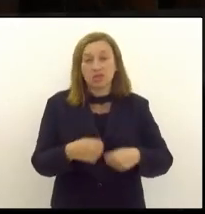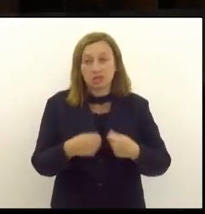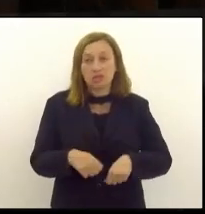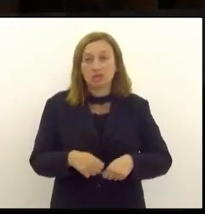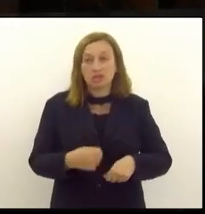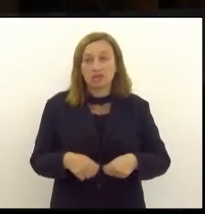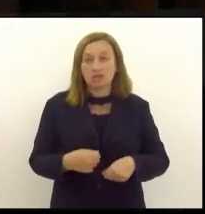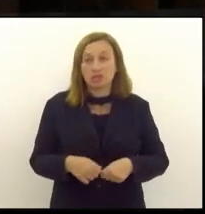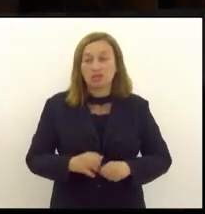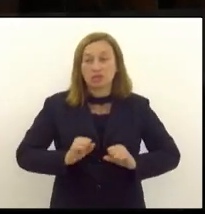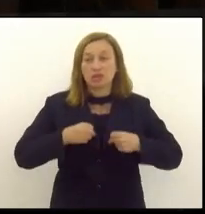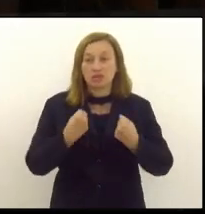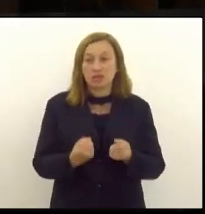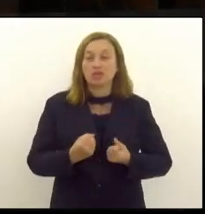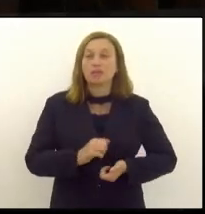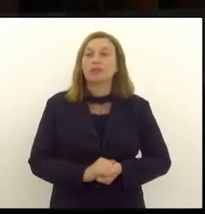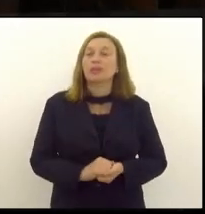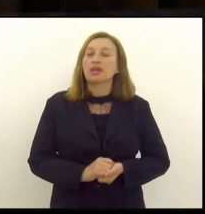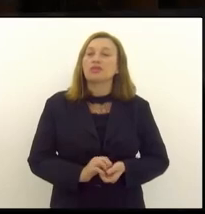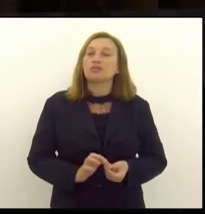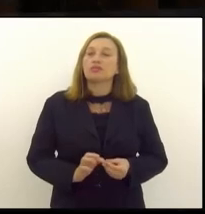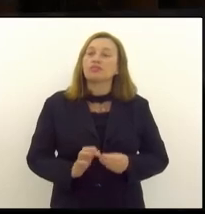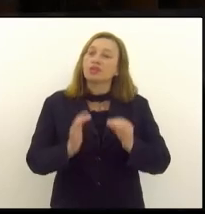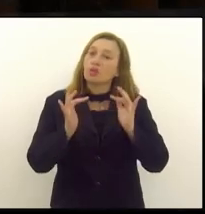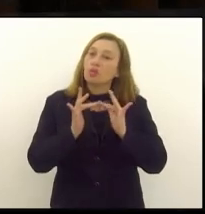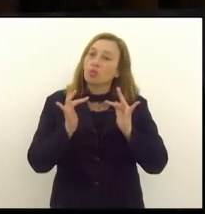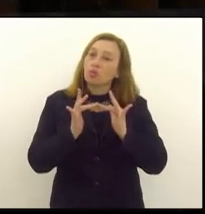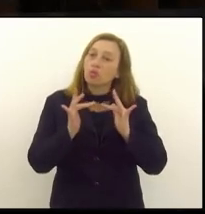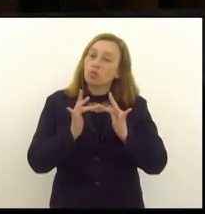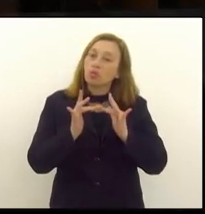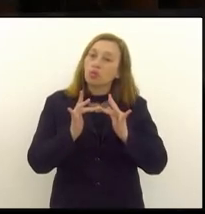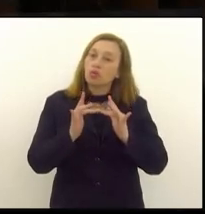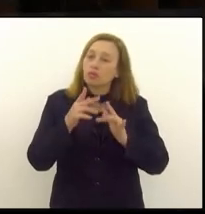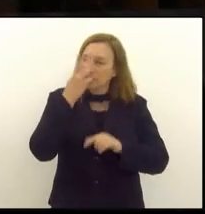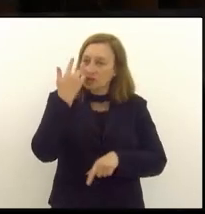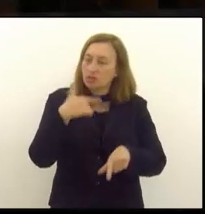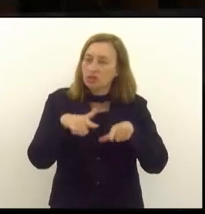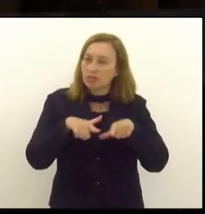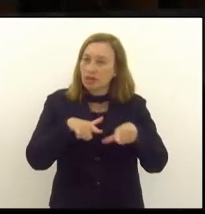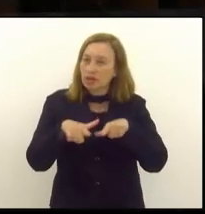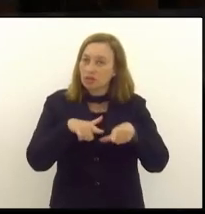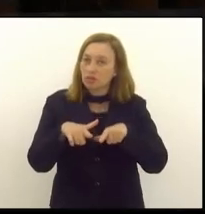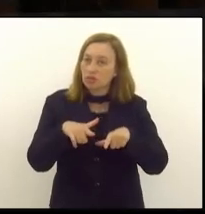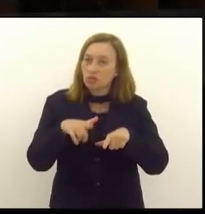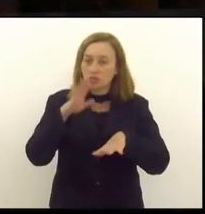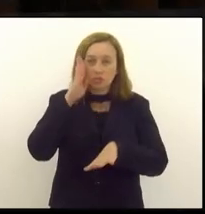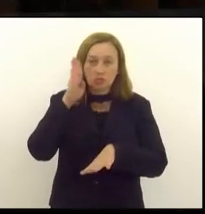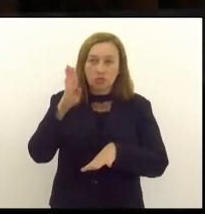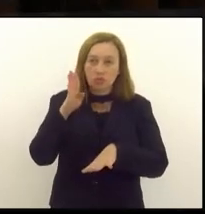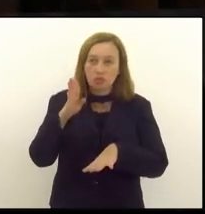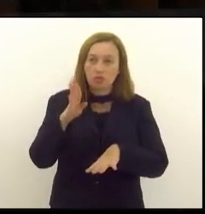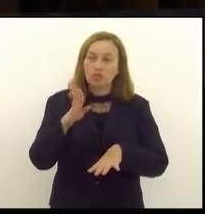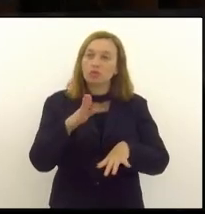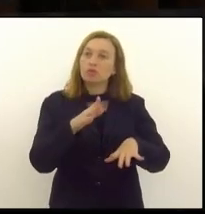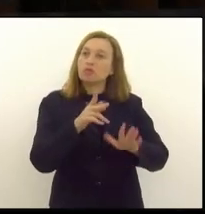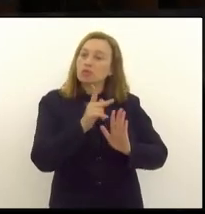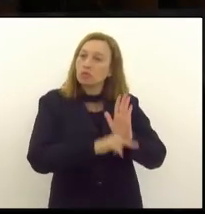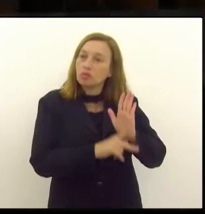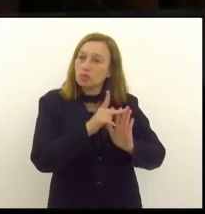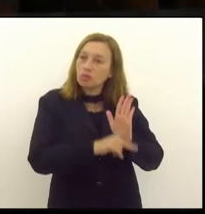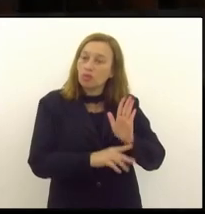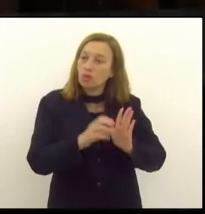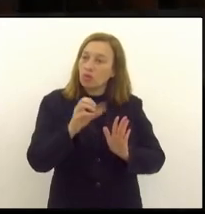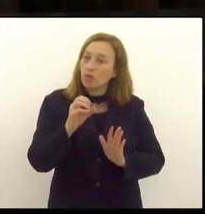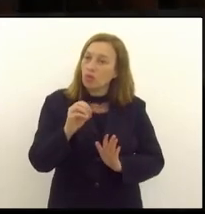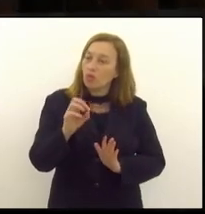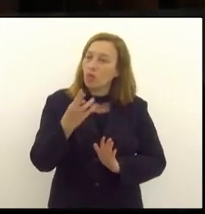precisamos defender. E esse contato com o trabalhador offshore, especialmente por meio do projeto Ouro Negro,